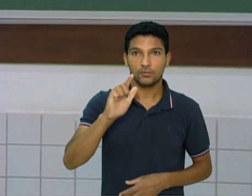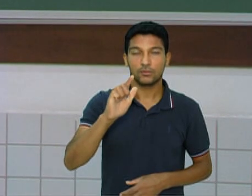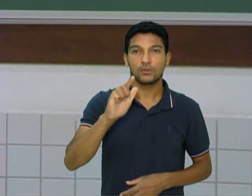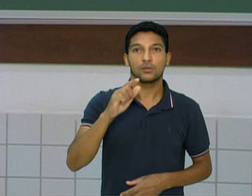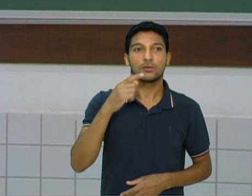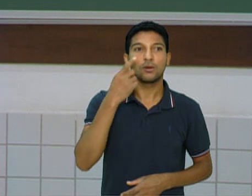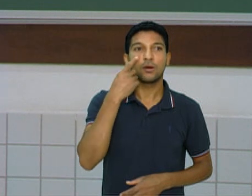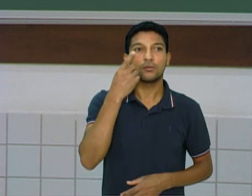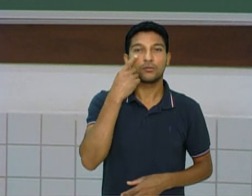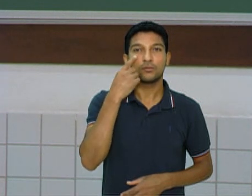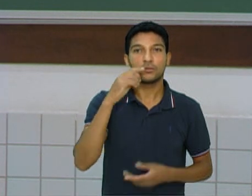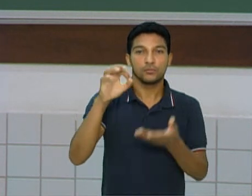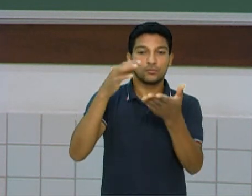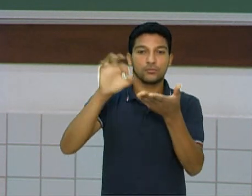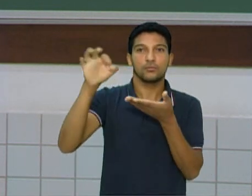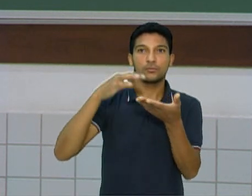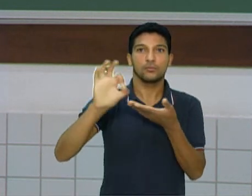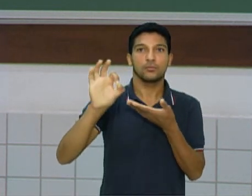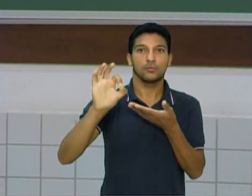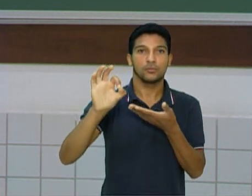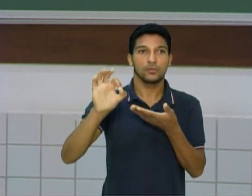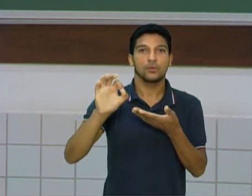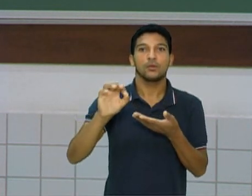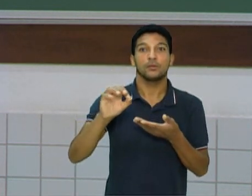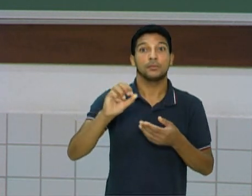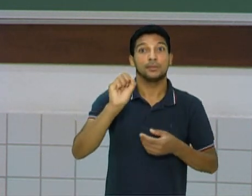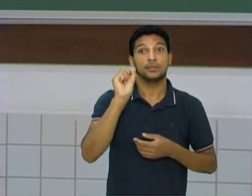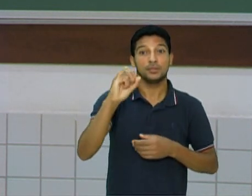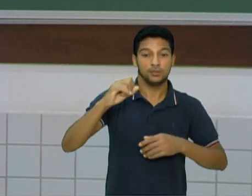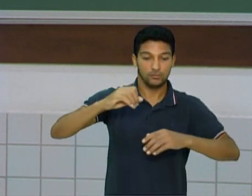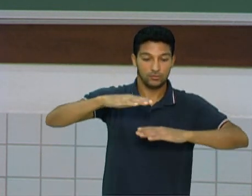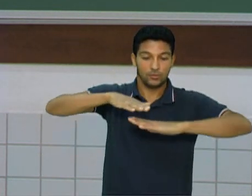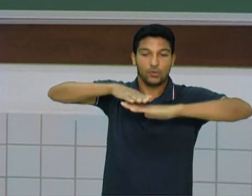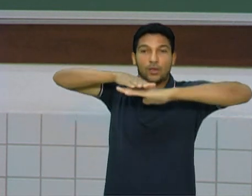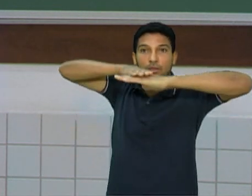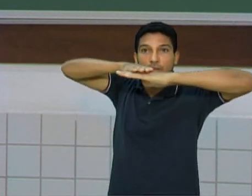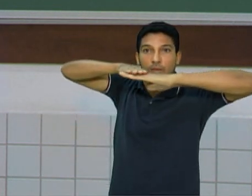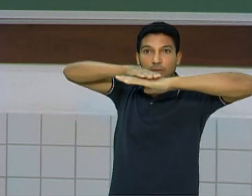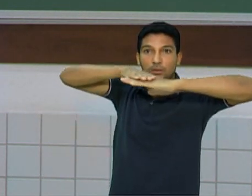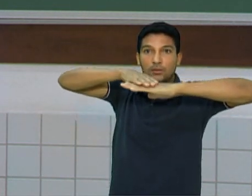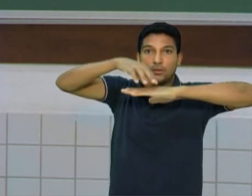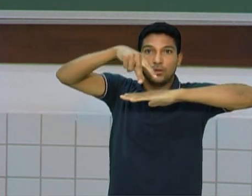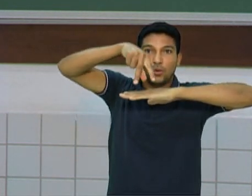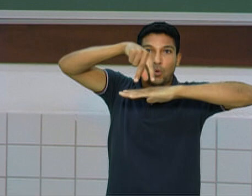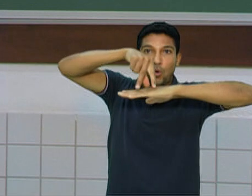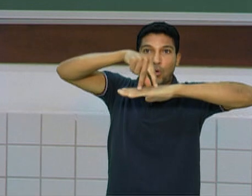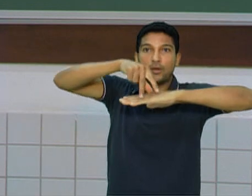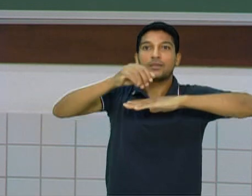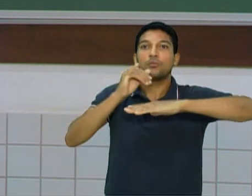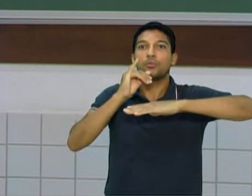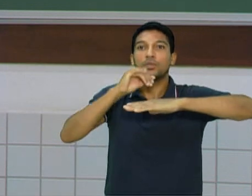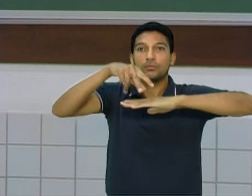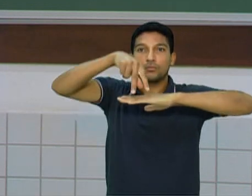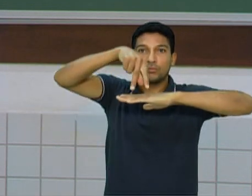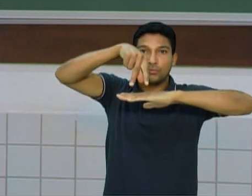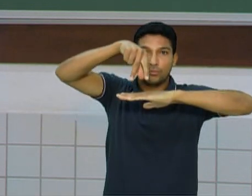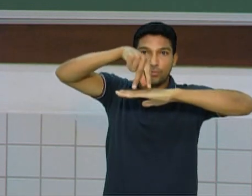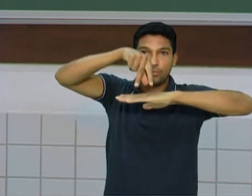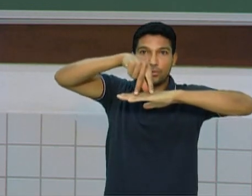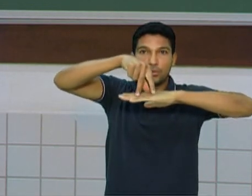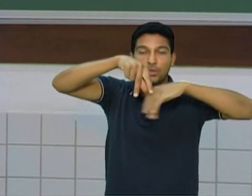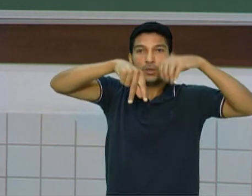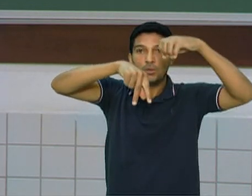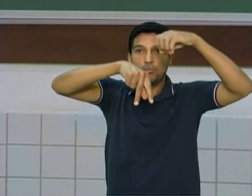Venha comigo aqui para a correção. Então, projetando sobre um plano, um segmento de reta, obtemos um segmento paralelo a ele ou um